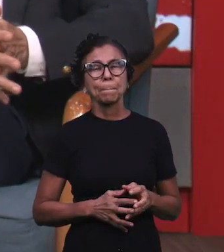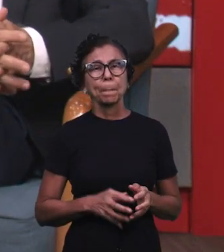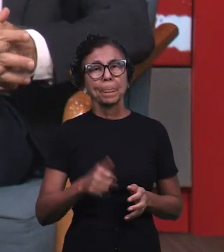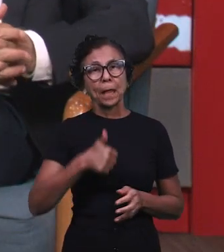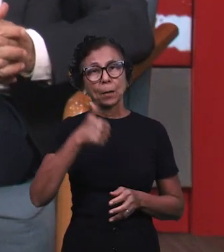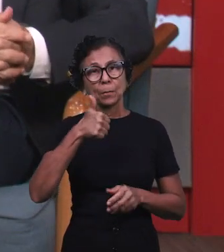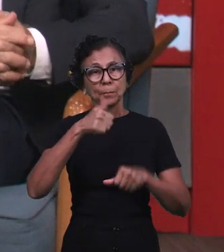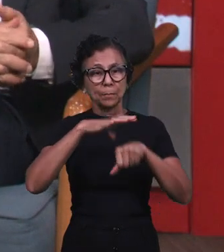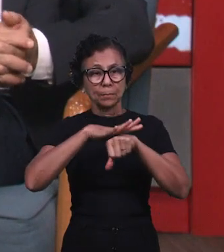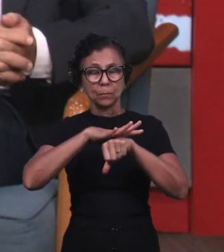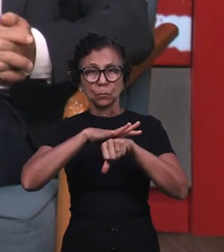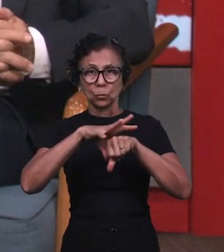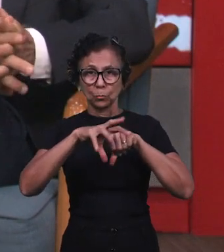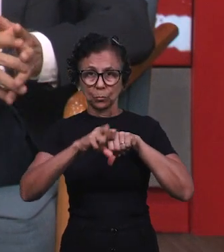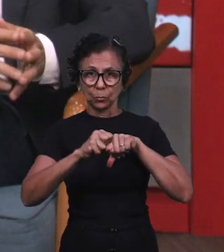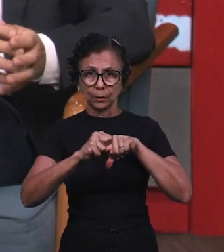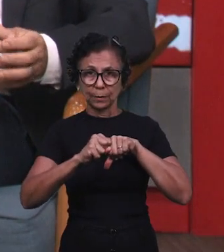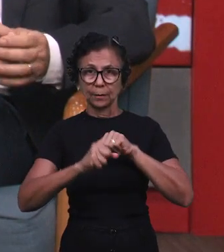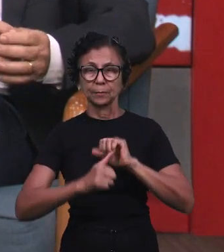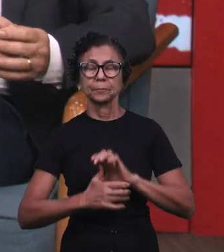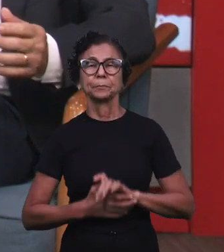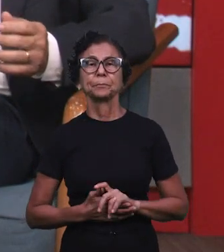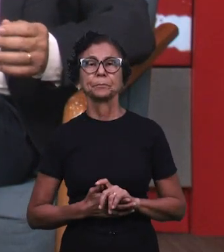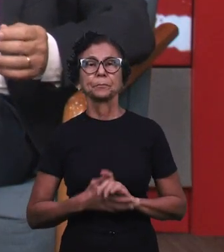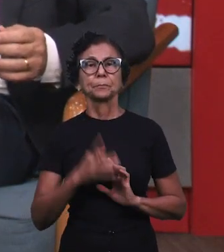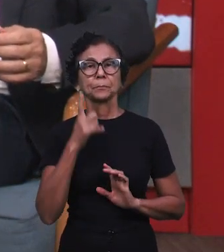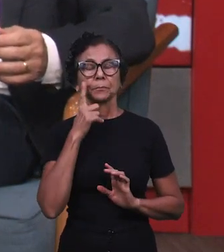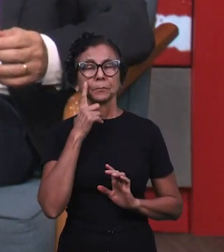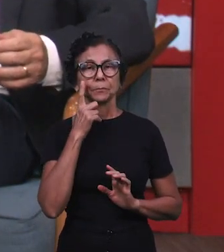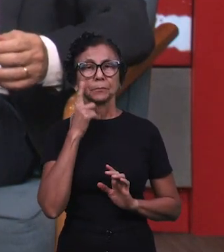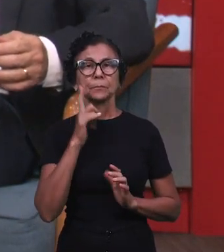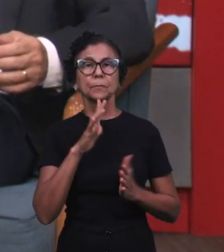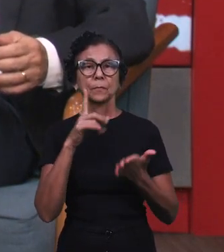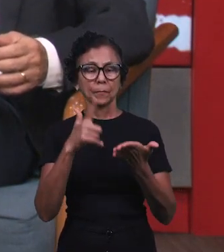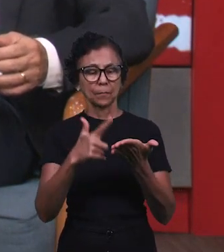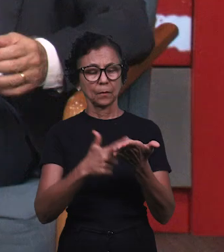vamos mencionar aqui, que está lá no livro